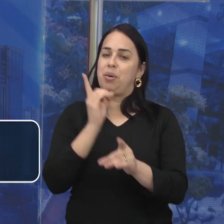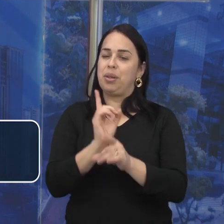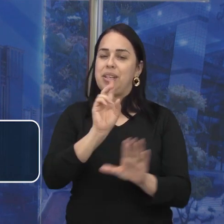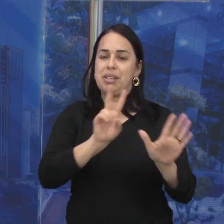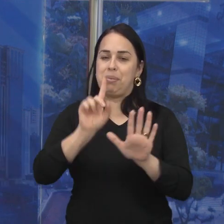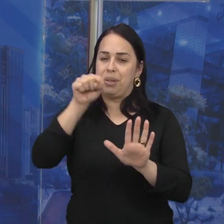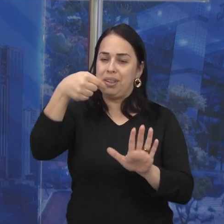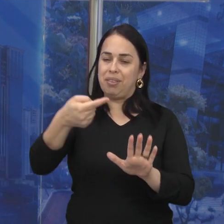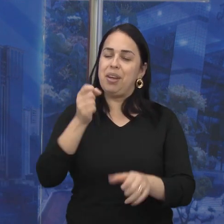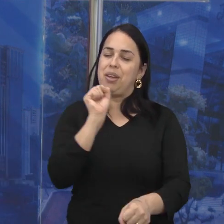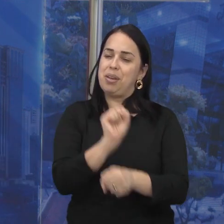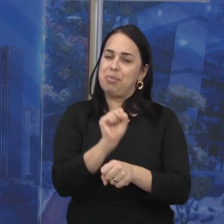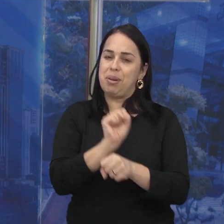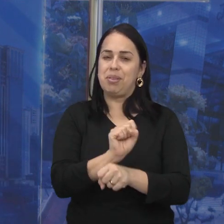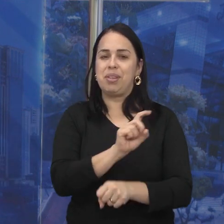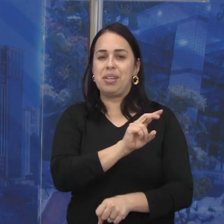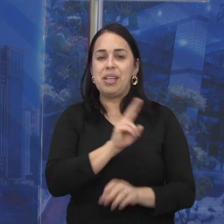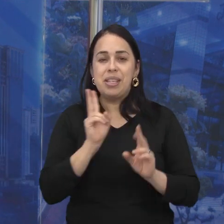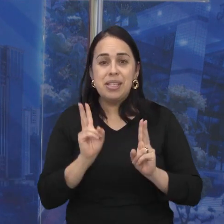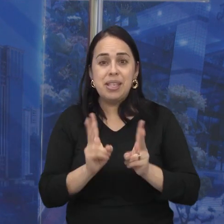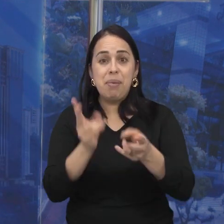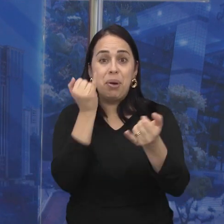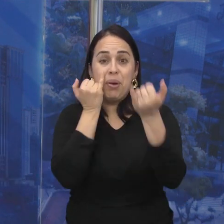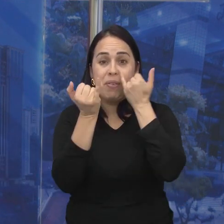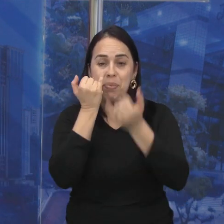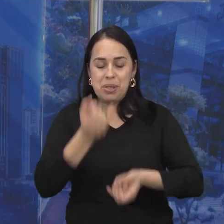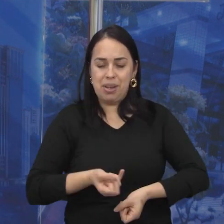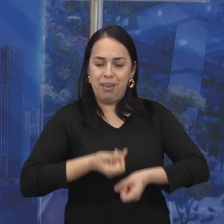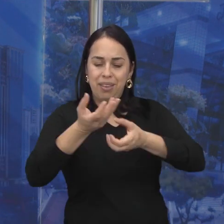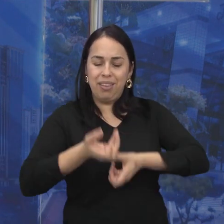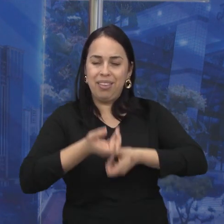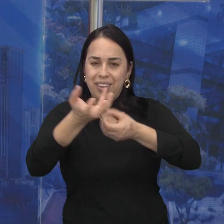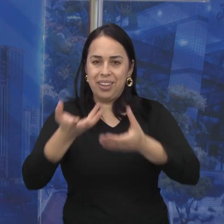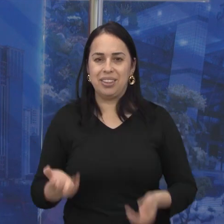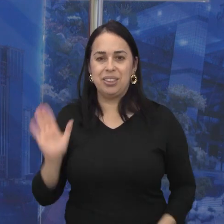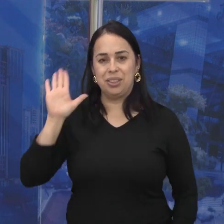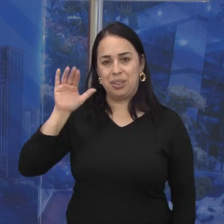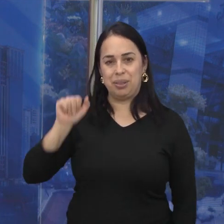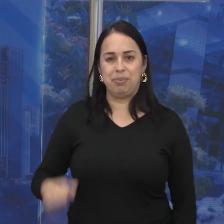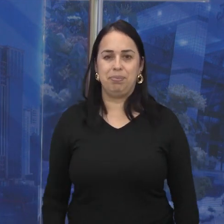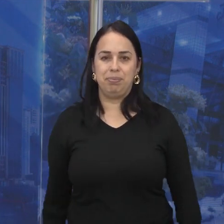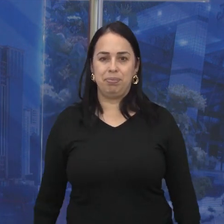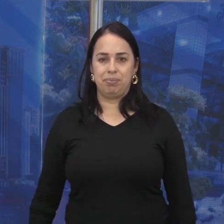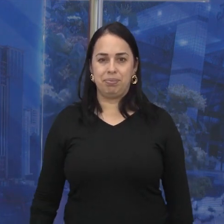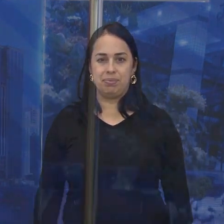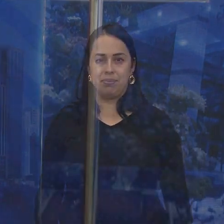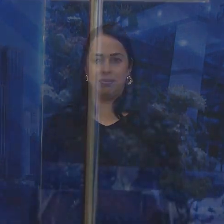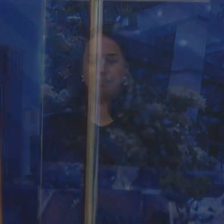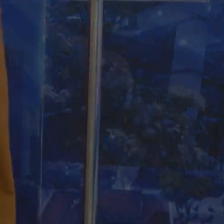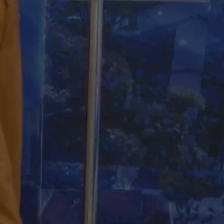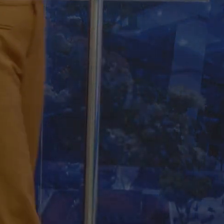próxima semana e eu te espero sempre com mais informação aqui da Câmara Municipal. Tchau, tchau.